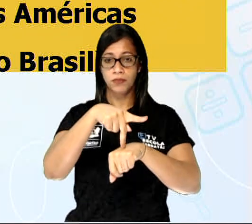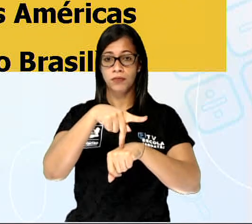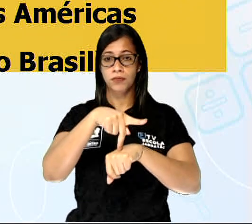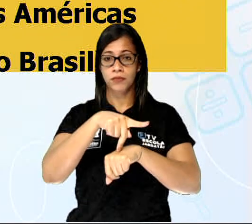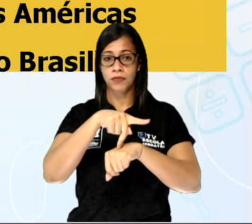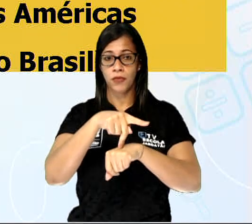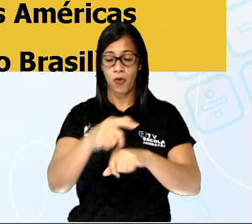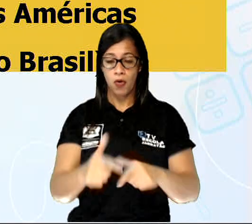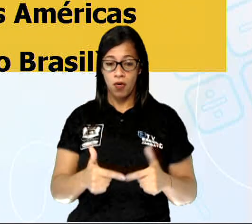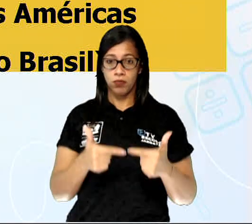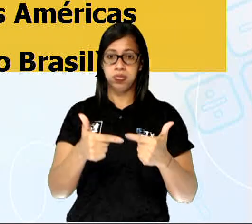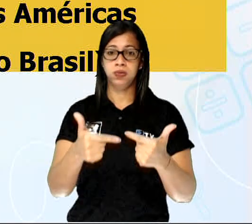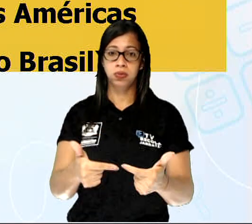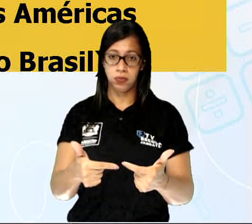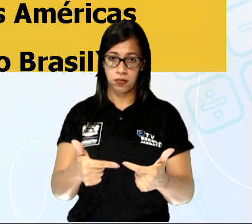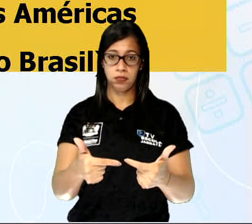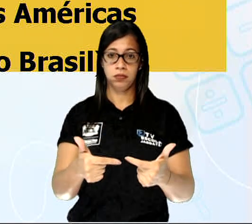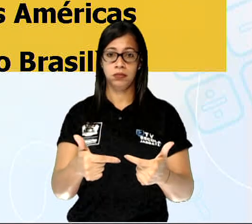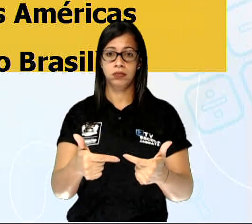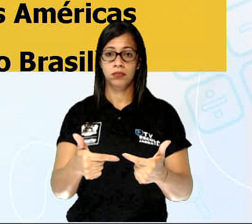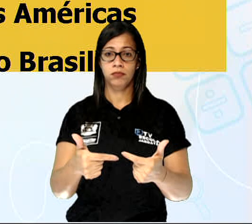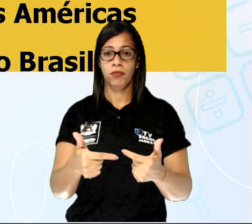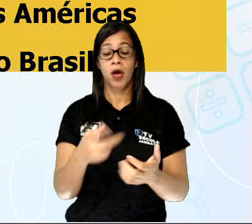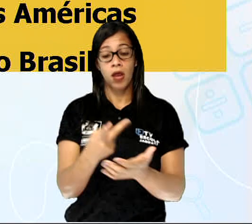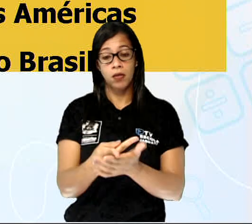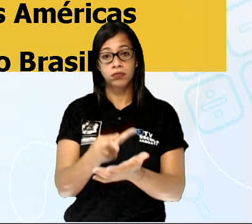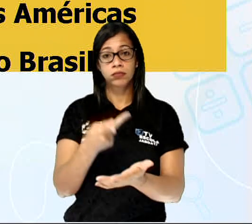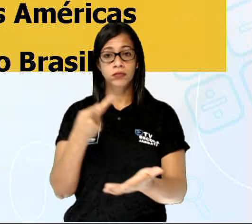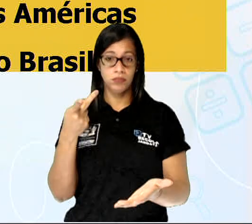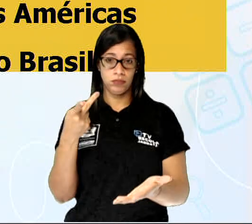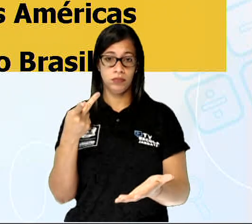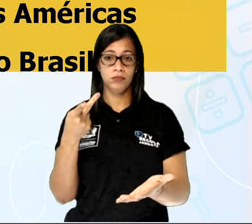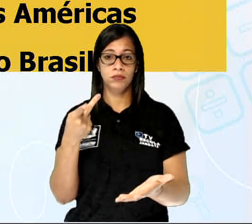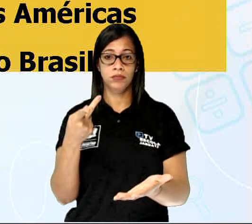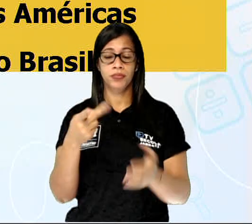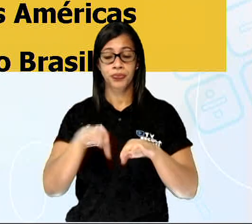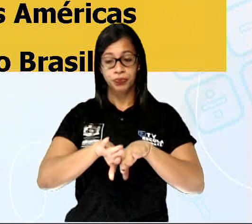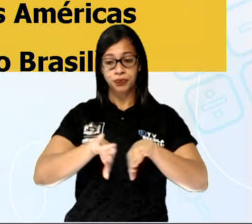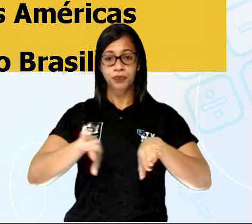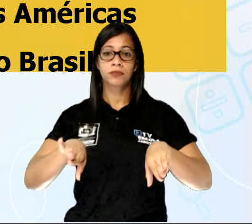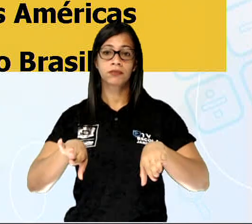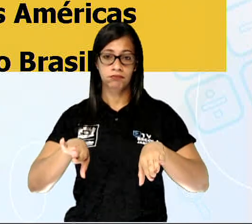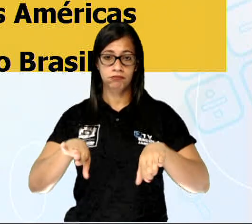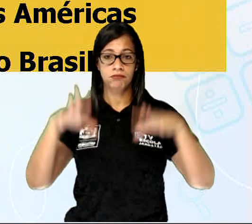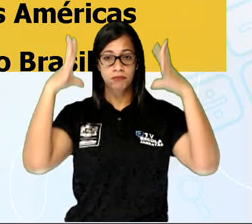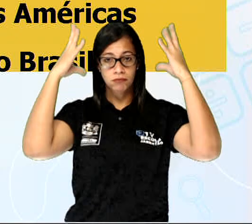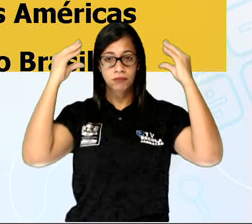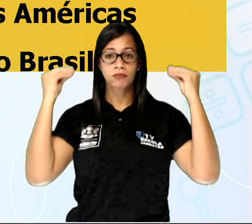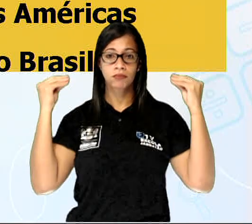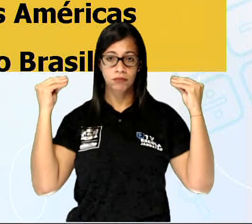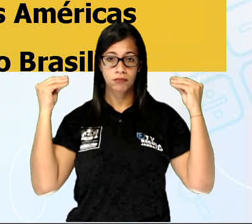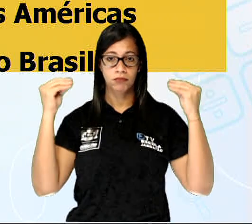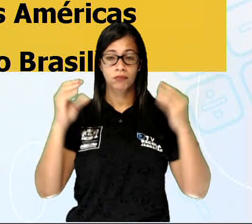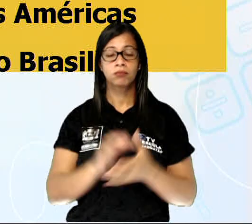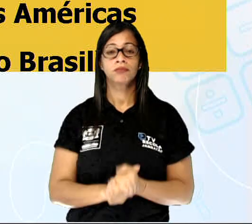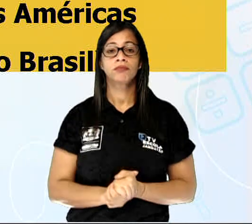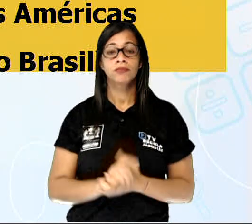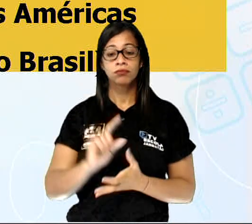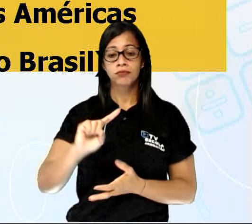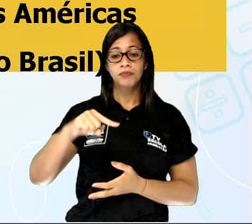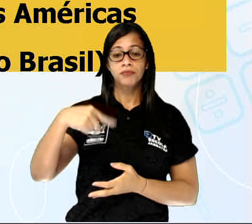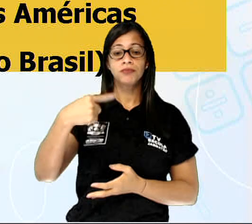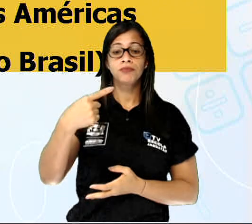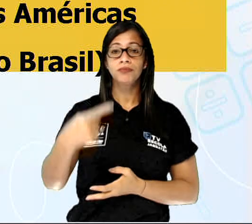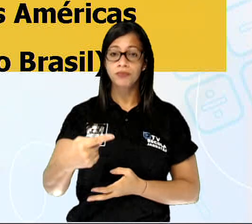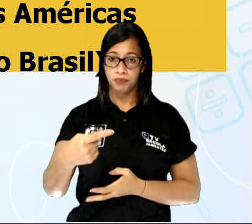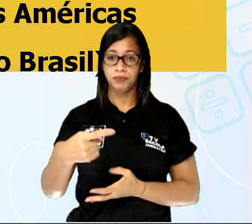religiosa, acontecendo a independência da Holanda. Mais adiante, Portugal ficou sem o seu rei. O jovem Dom Sebastião morreu numa